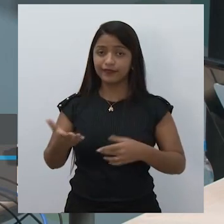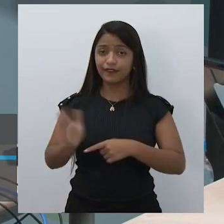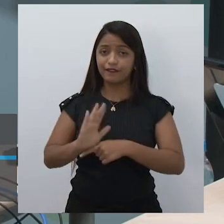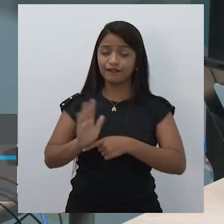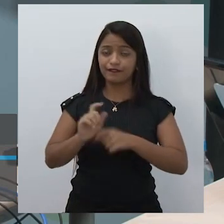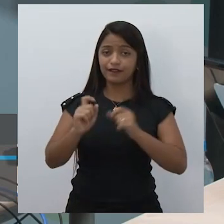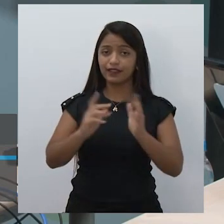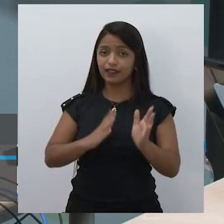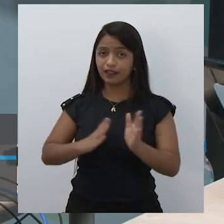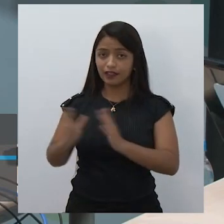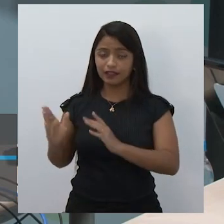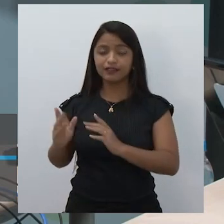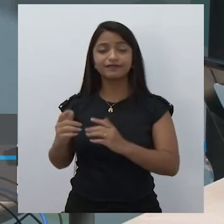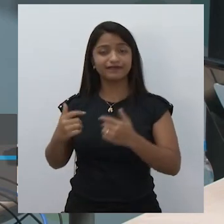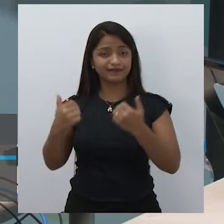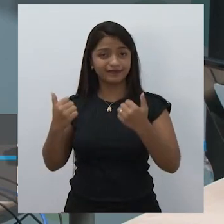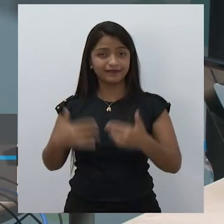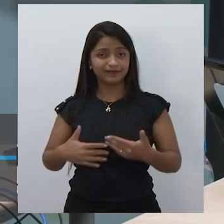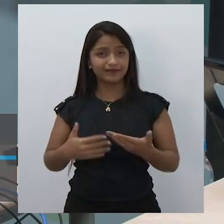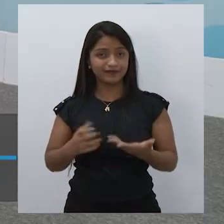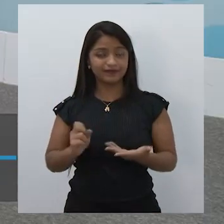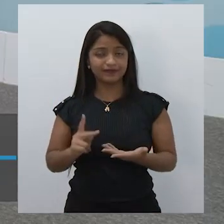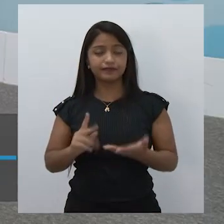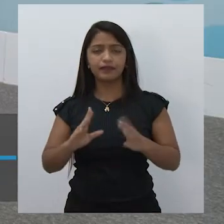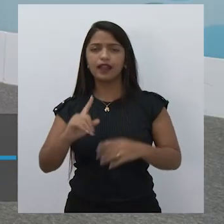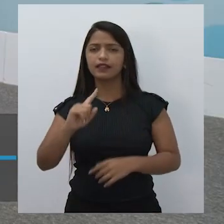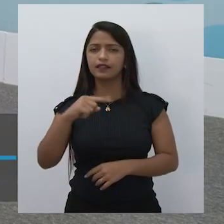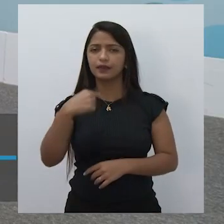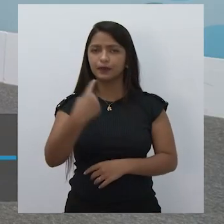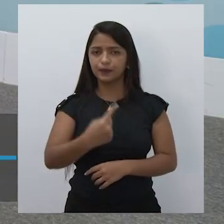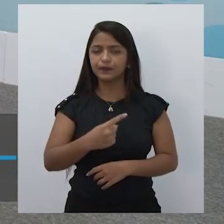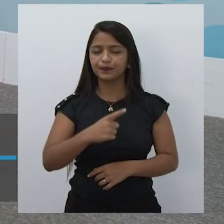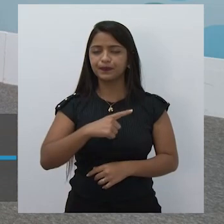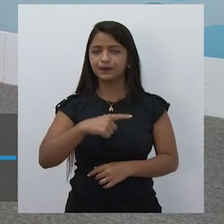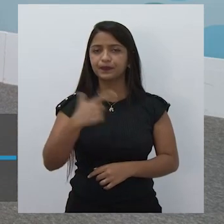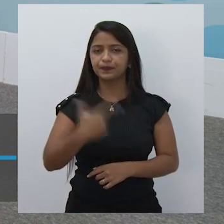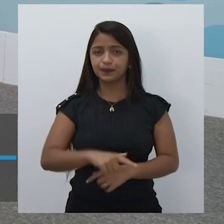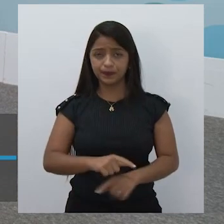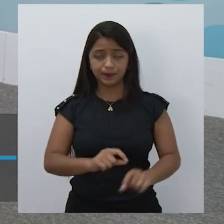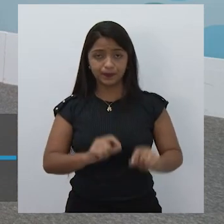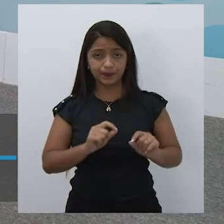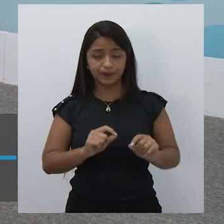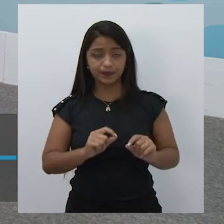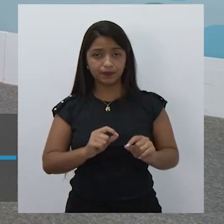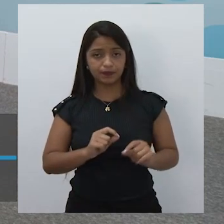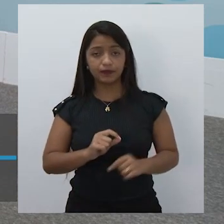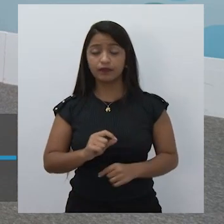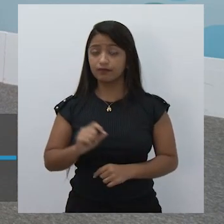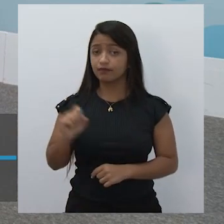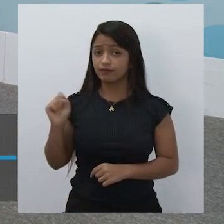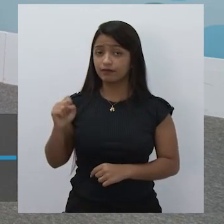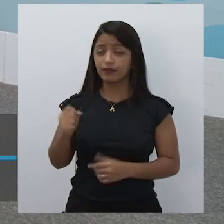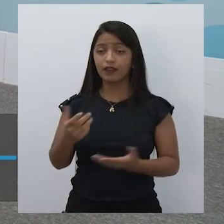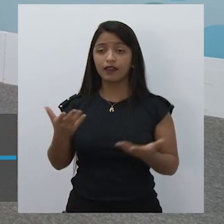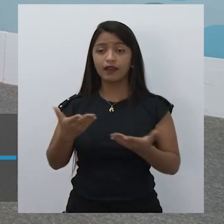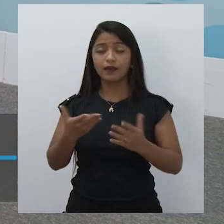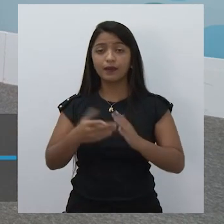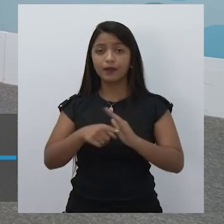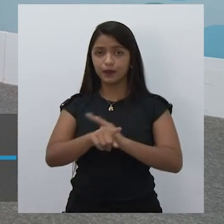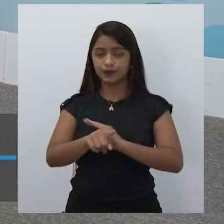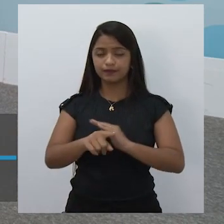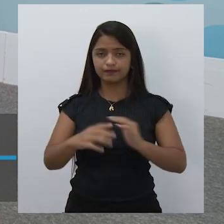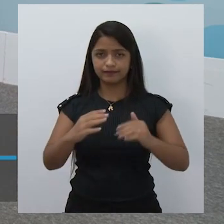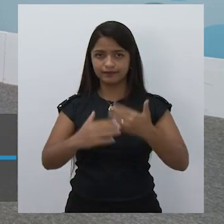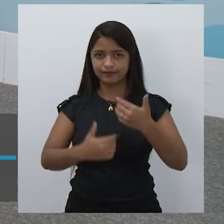Mas a gente vai passar para um outro momento, né, Emerson? Sim, agora é a hora de vocês responderem. Lá no